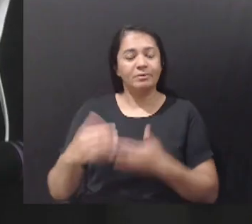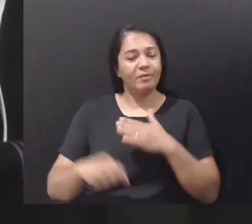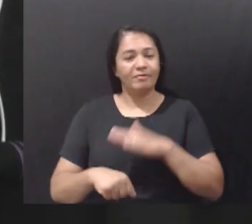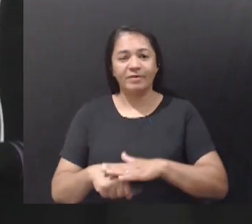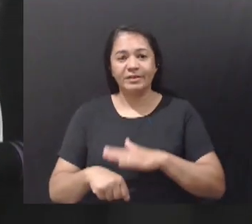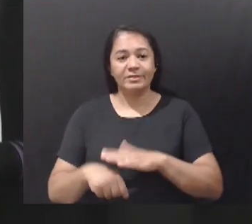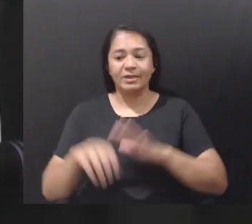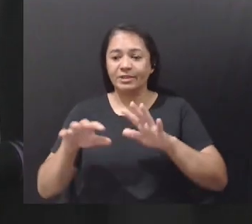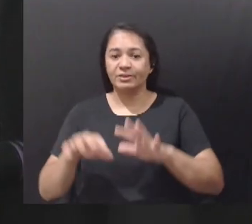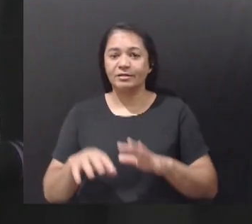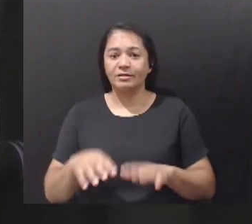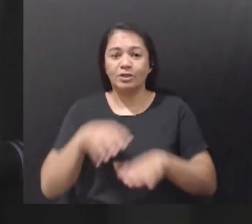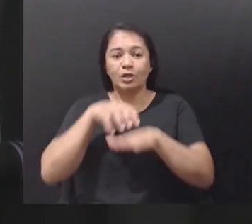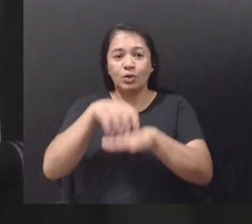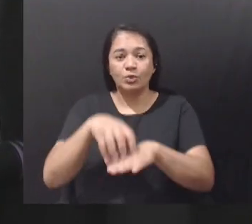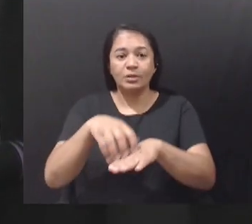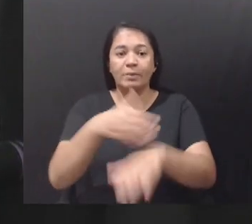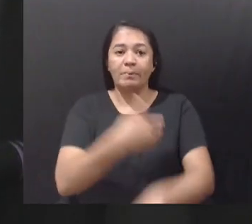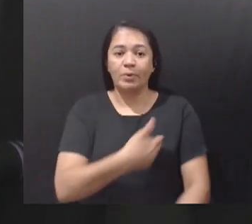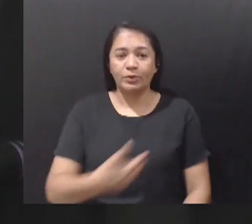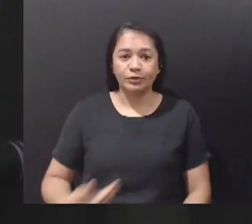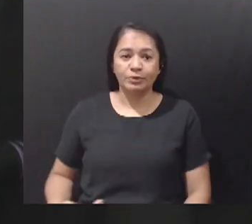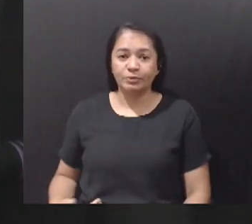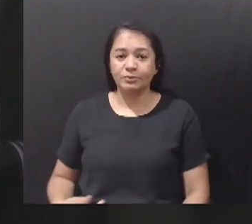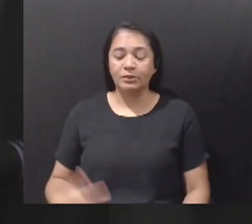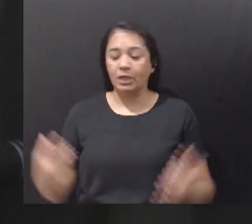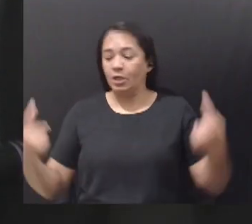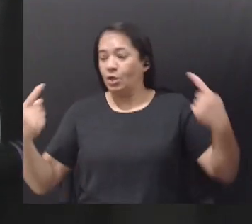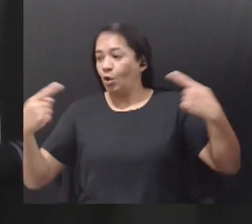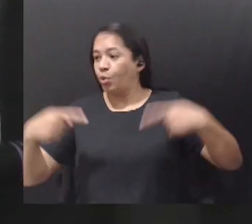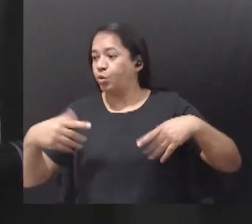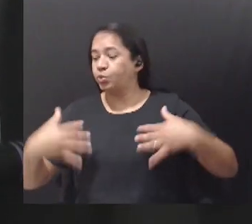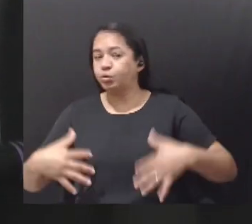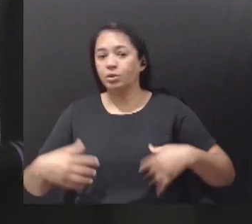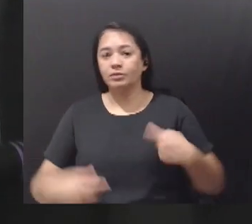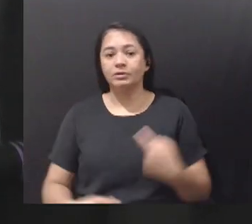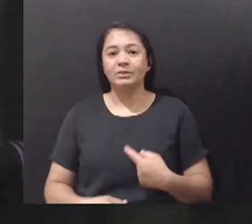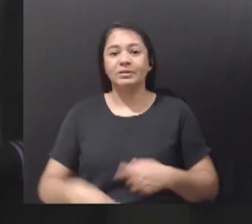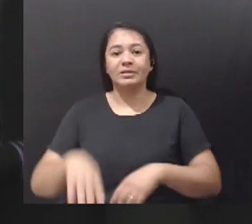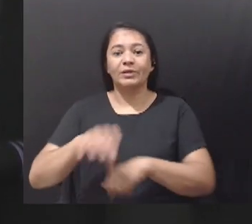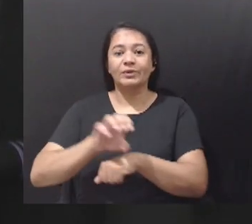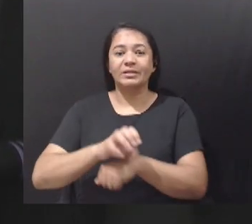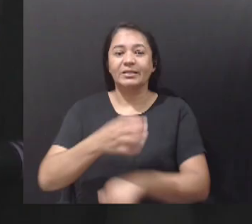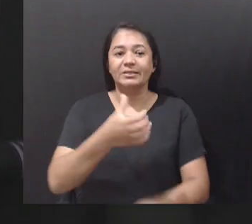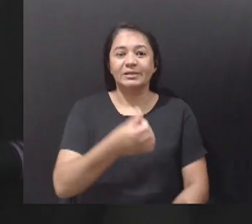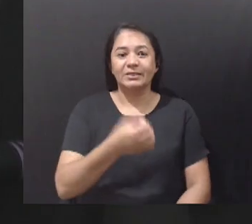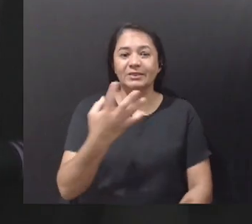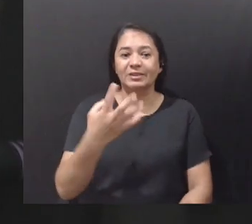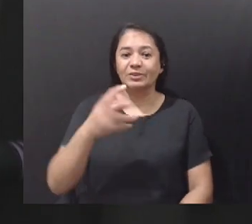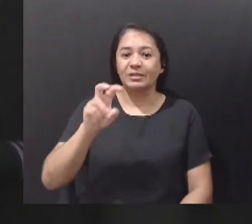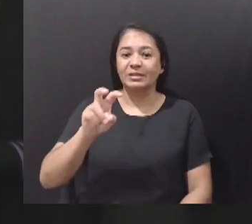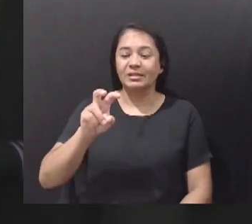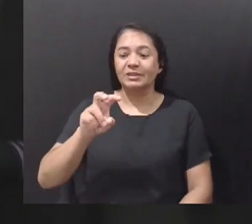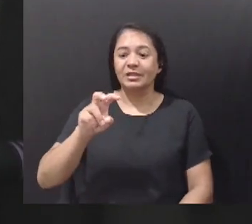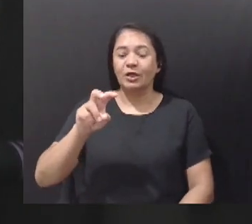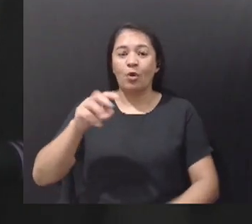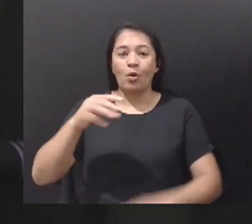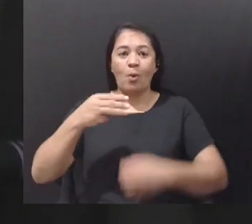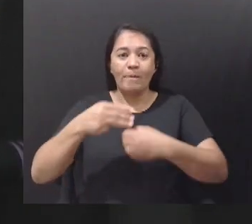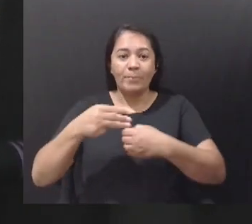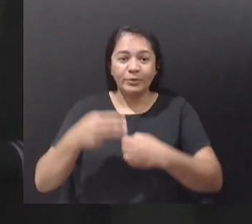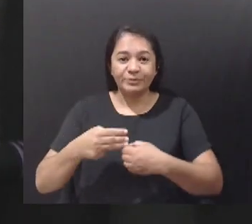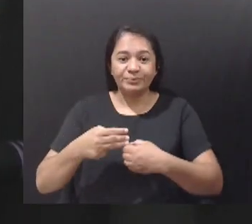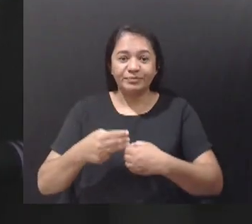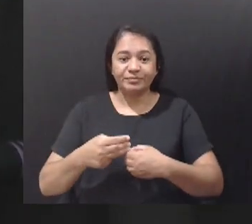Transporte público, Sim. que era um desafio. Nós temos no estado 645 municípios. Naquela época, os municípios não